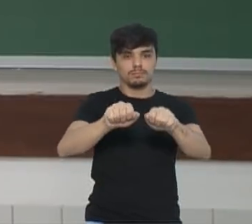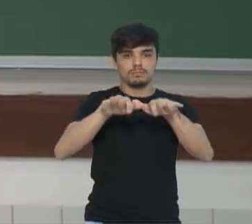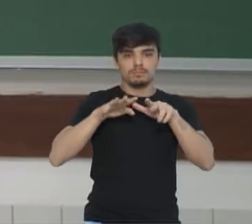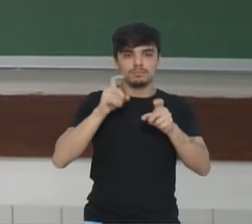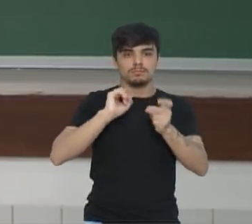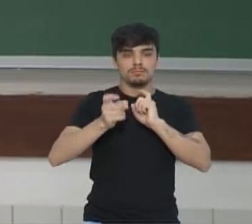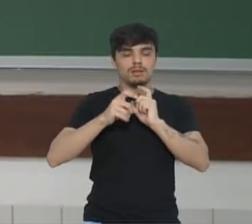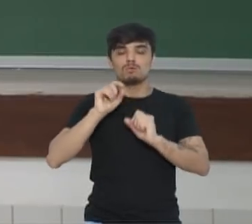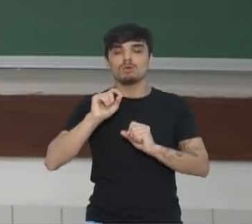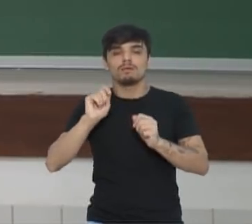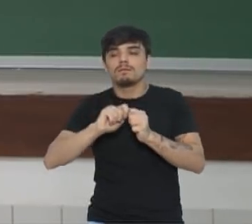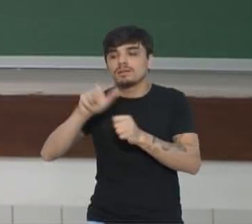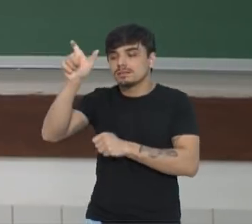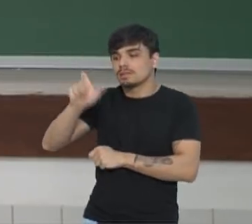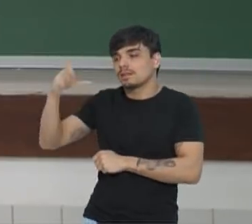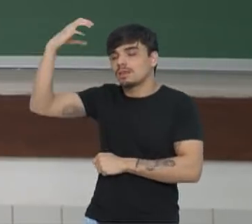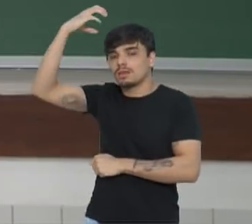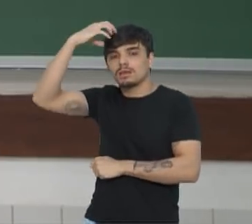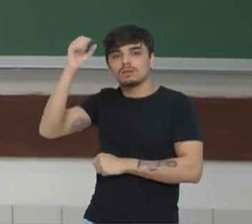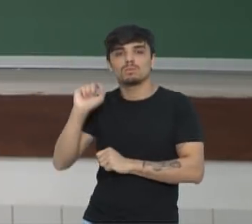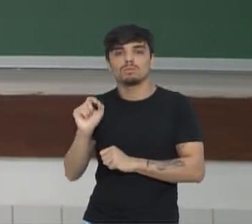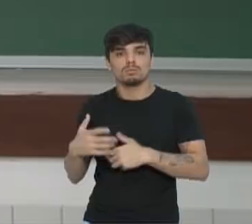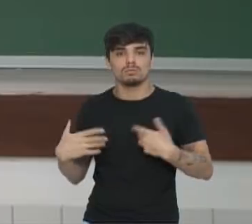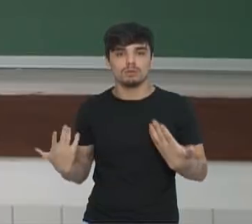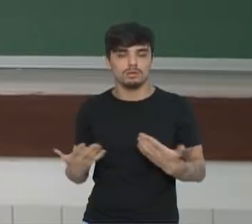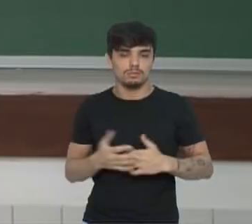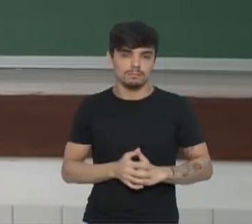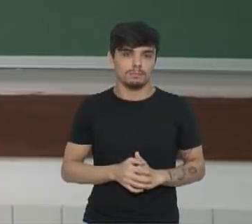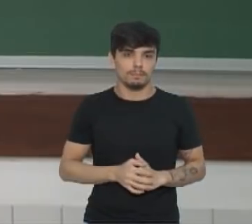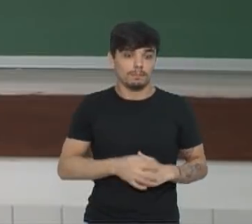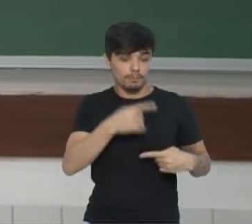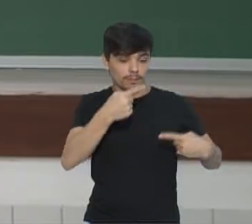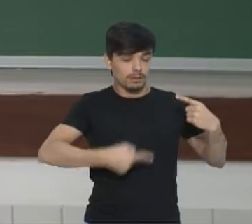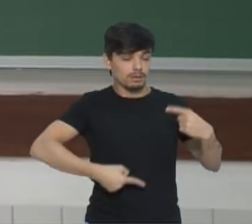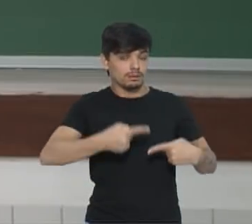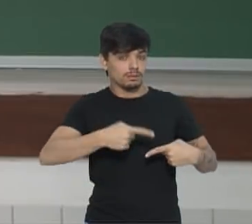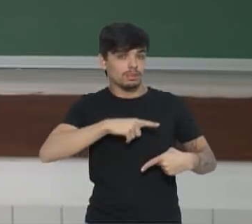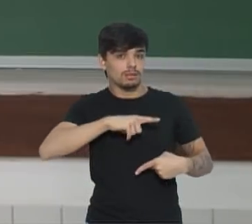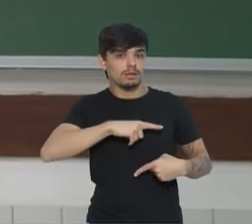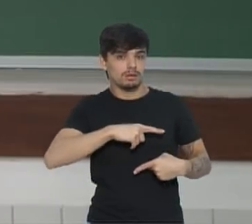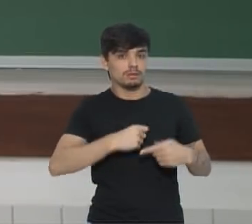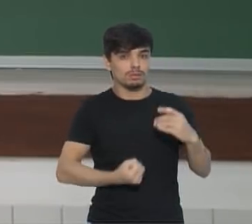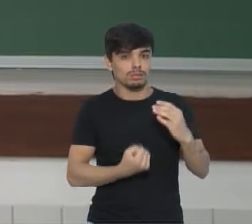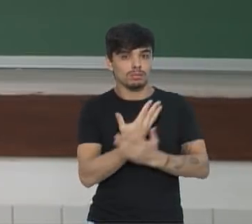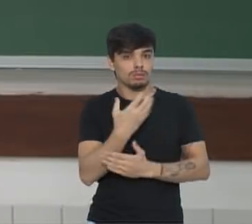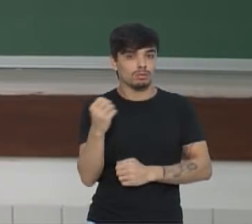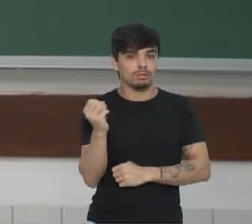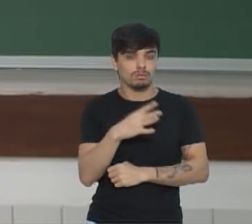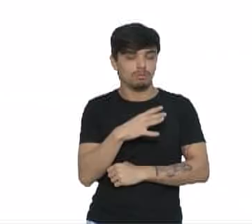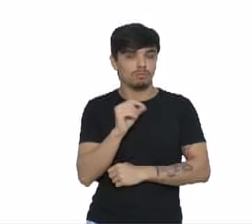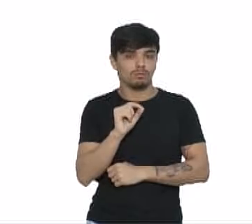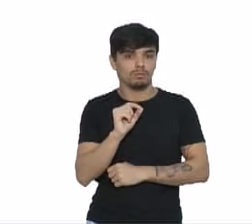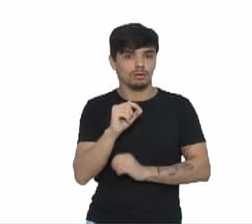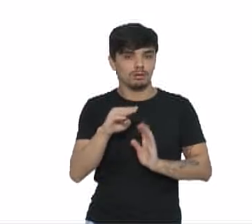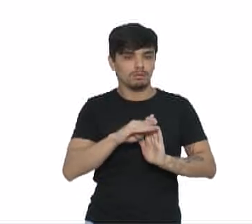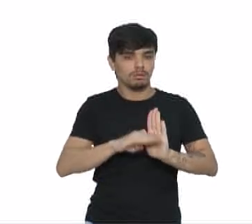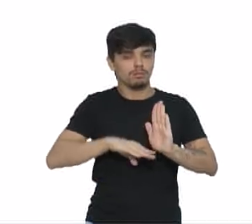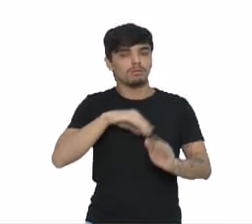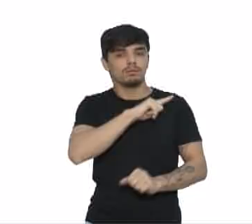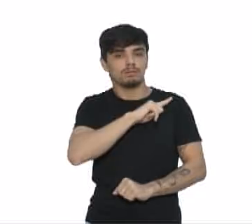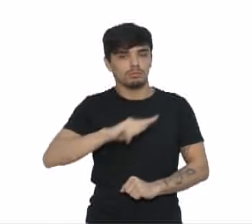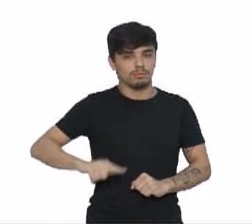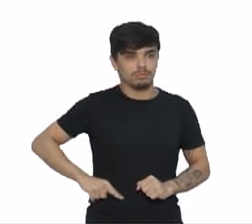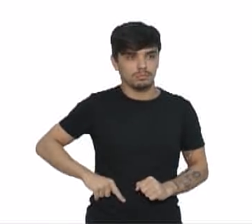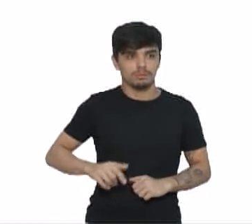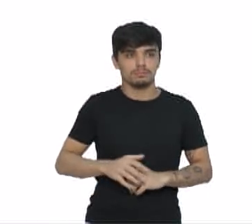rei? Essa discussão ela vai acabar criando uma nova forma de governo. Essa nova forma de governo vai ser a Convenção